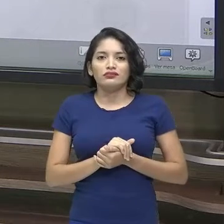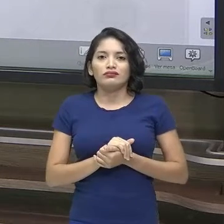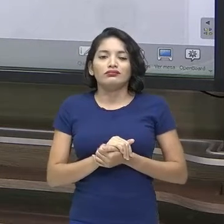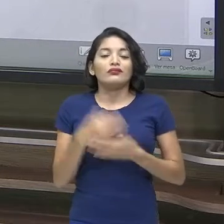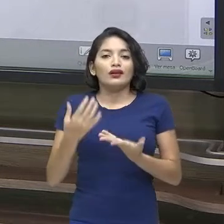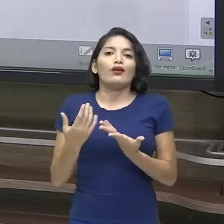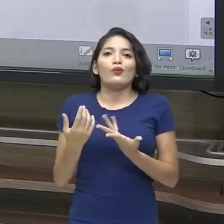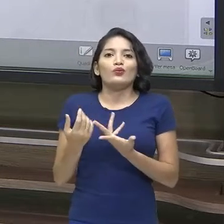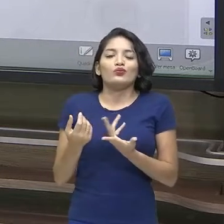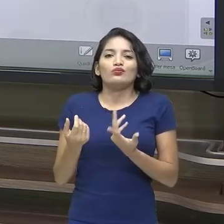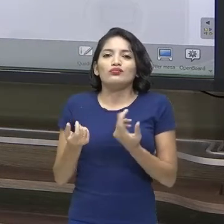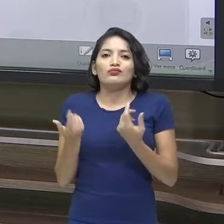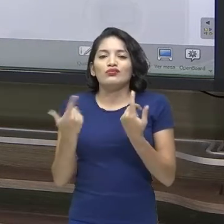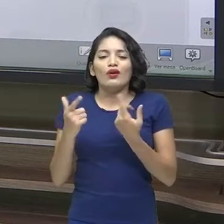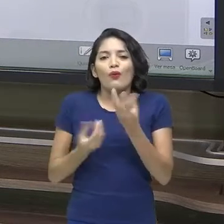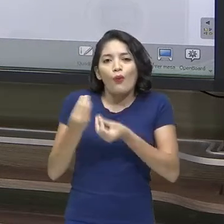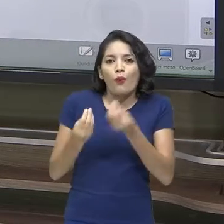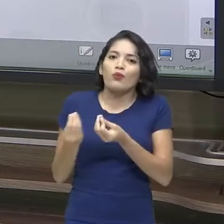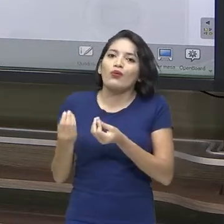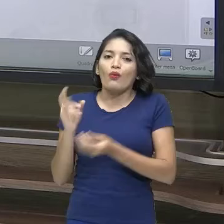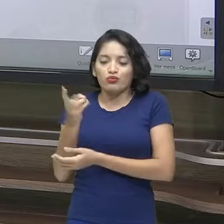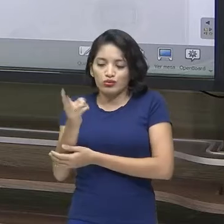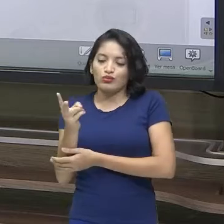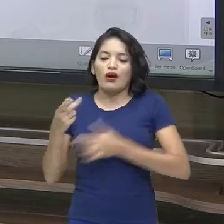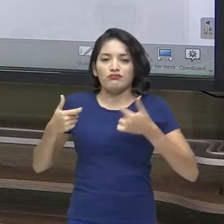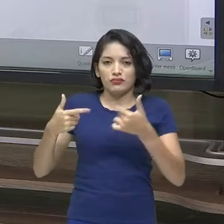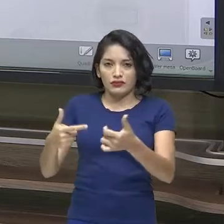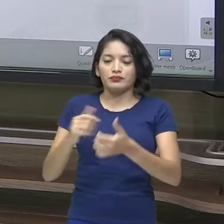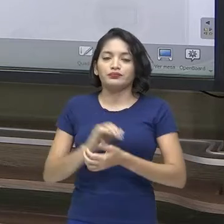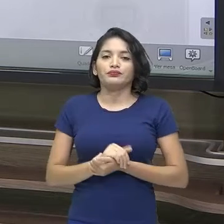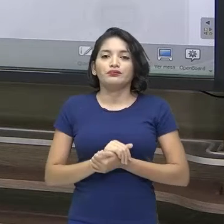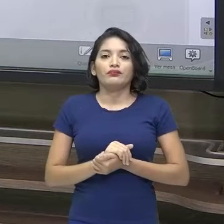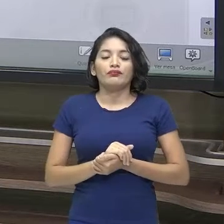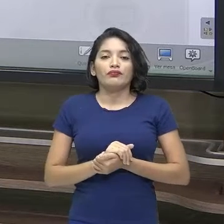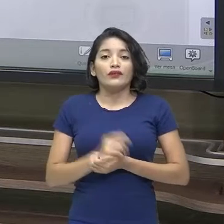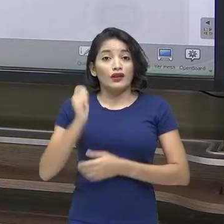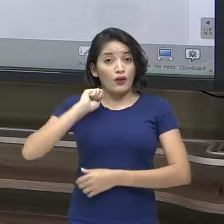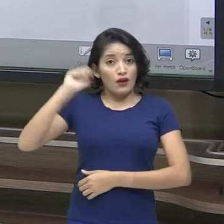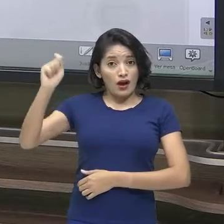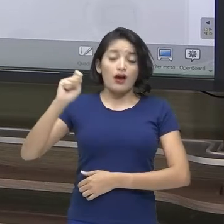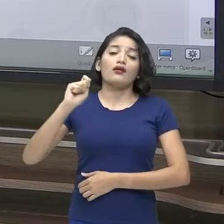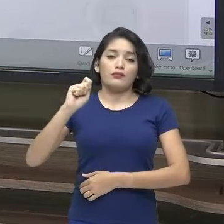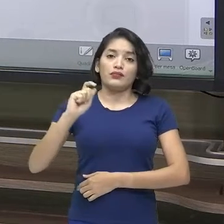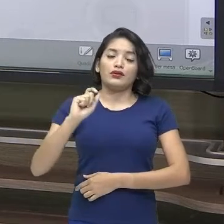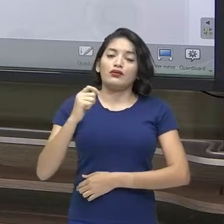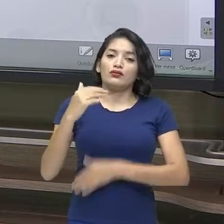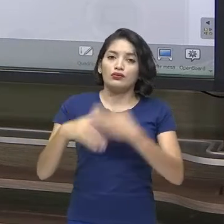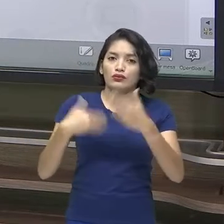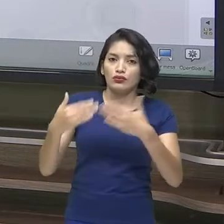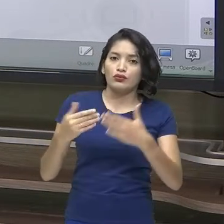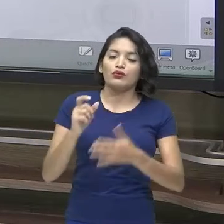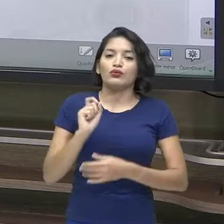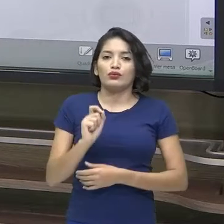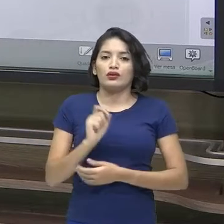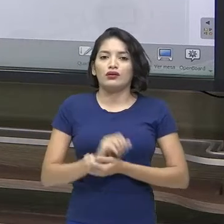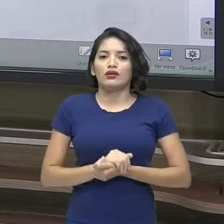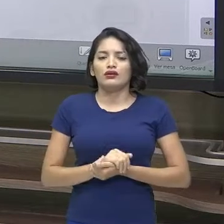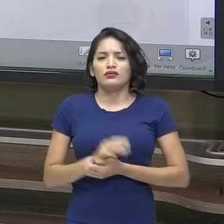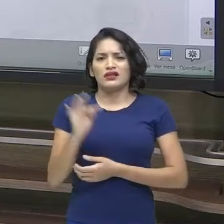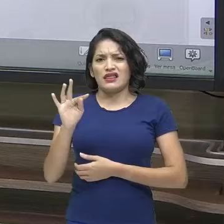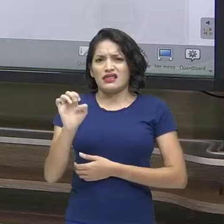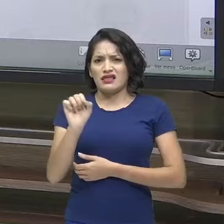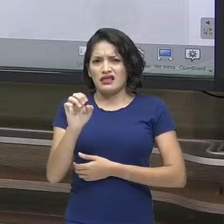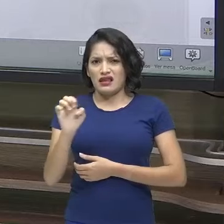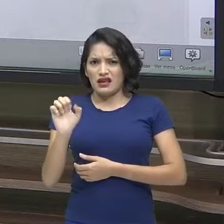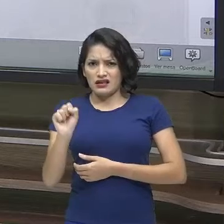país na guerra. E aí, quando é no mês de abril de 1917, nós vamos ter um processo chamado as Teses de Abril, quando